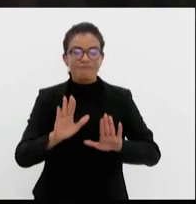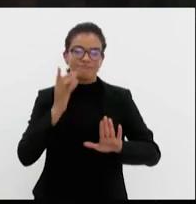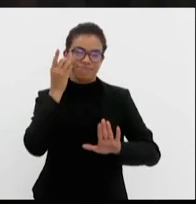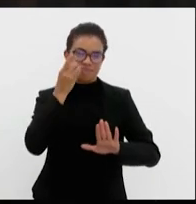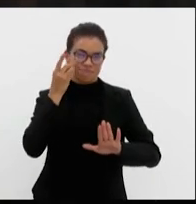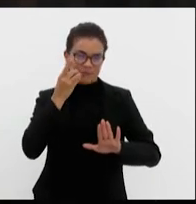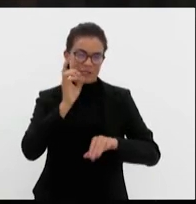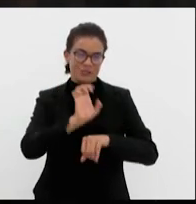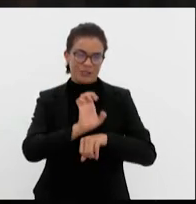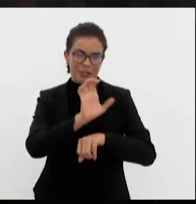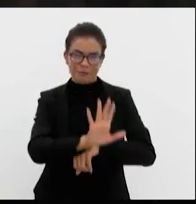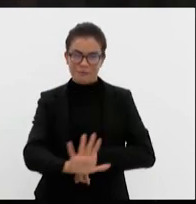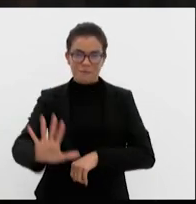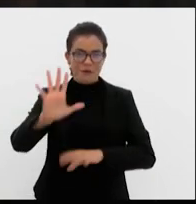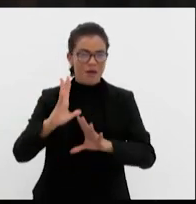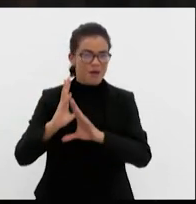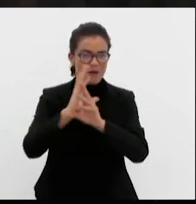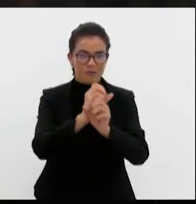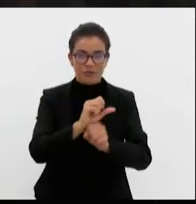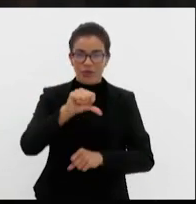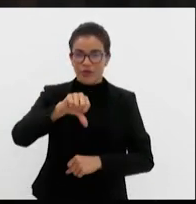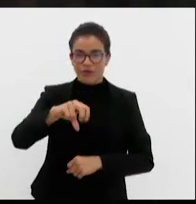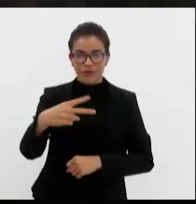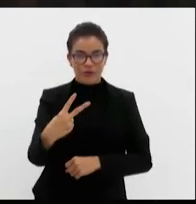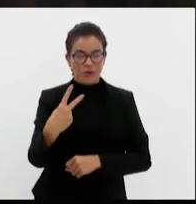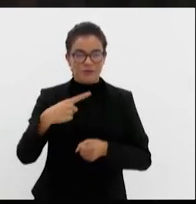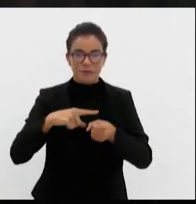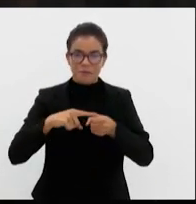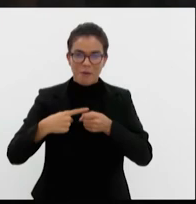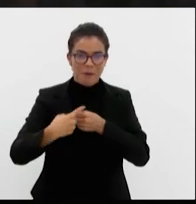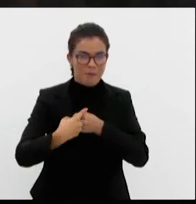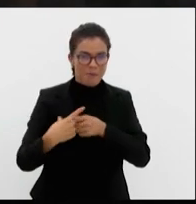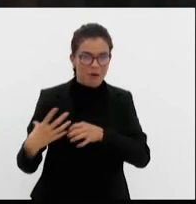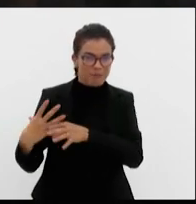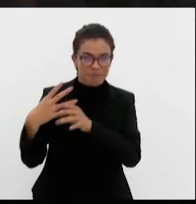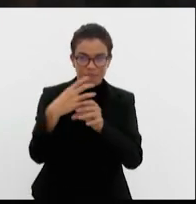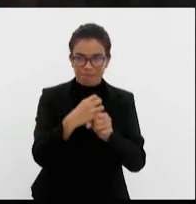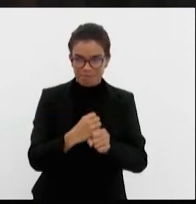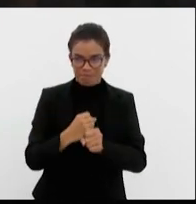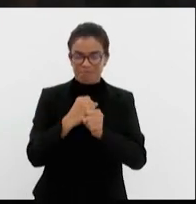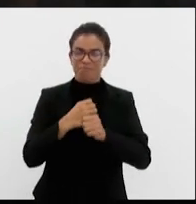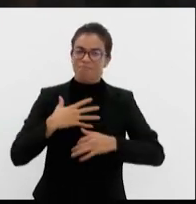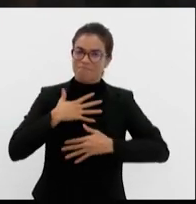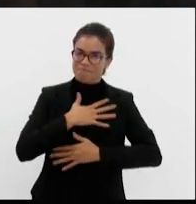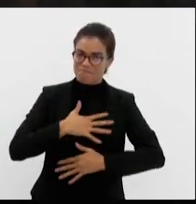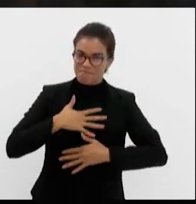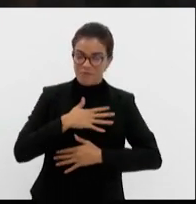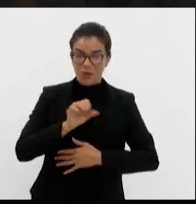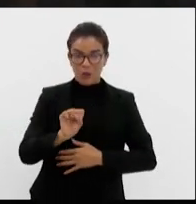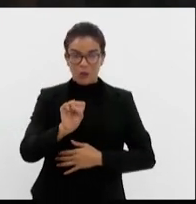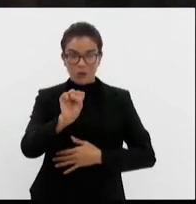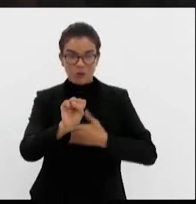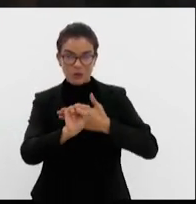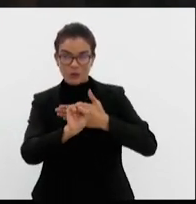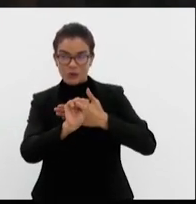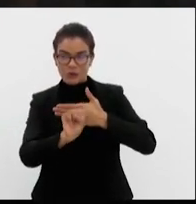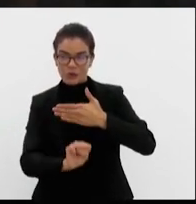dos 92 municípios e com grande prestígio no sul fluminense.